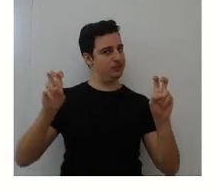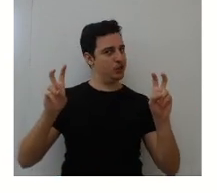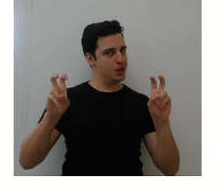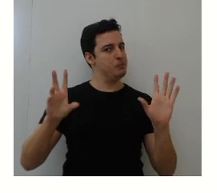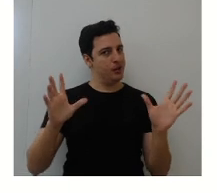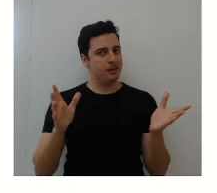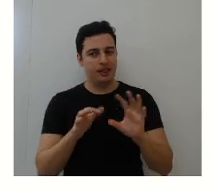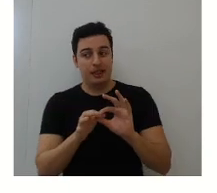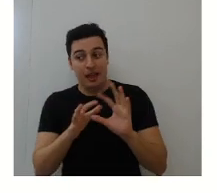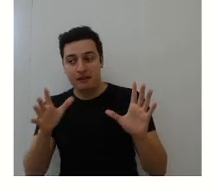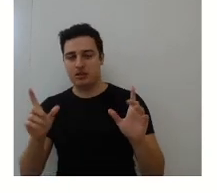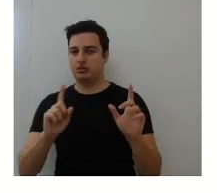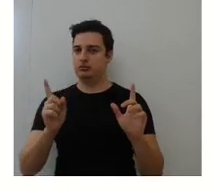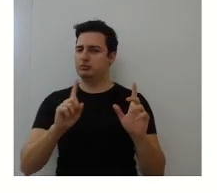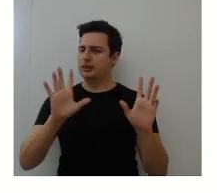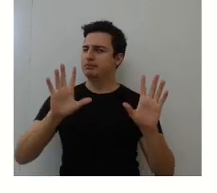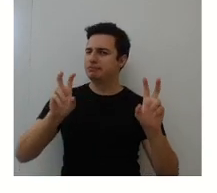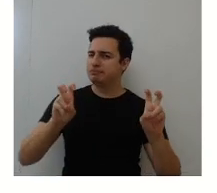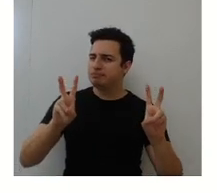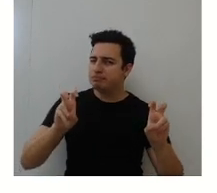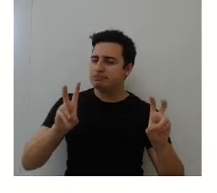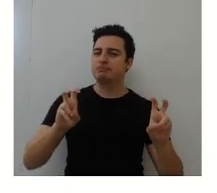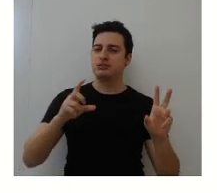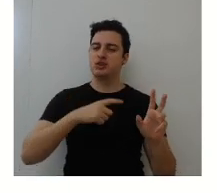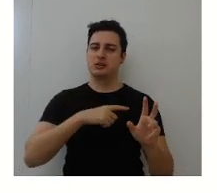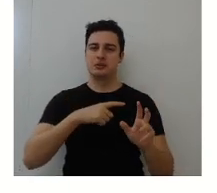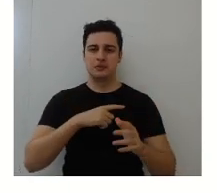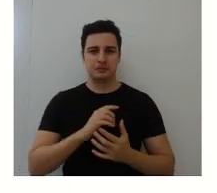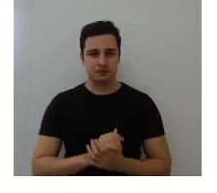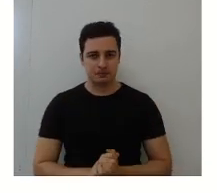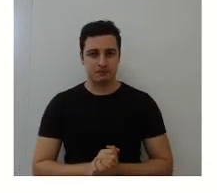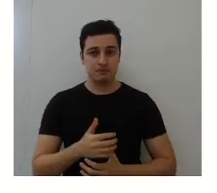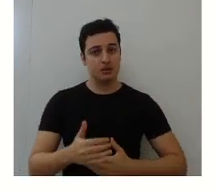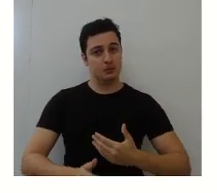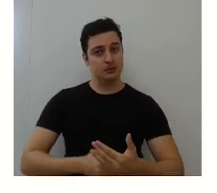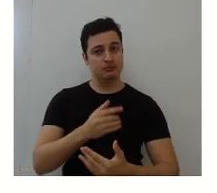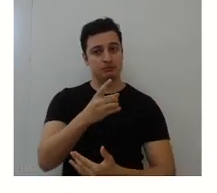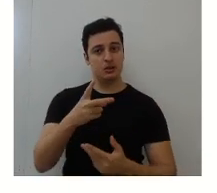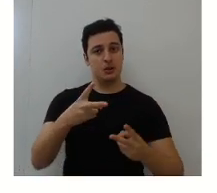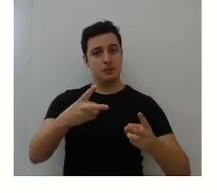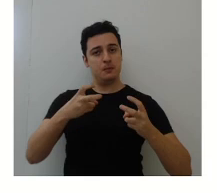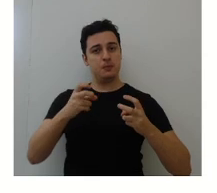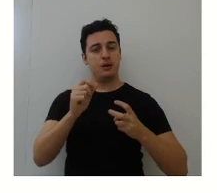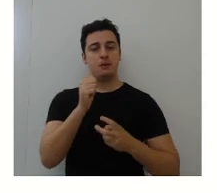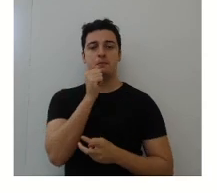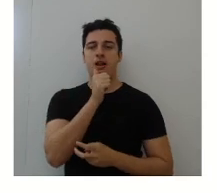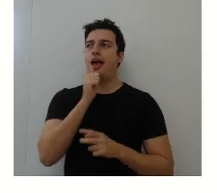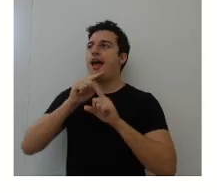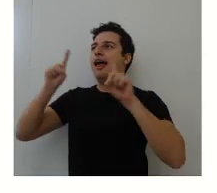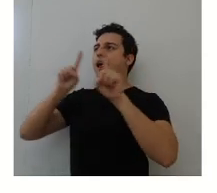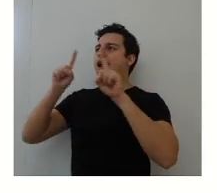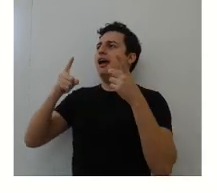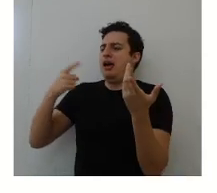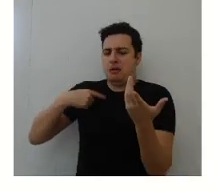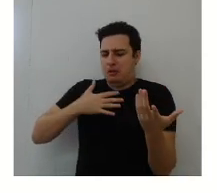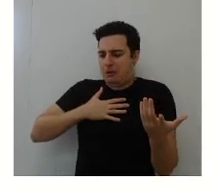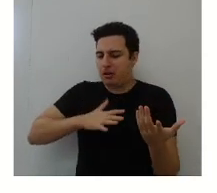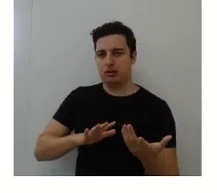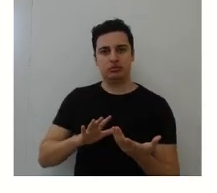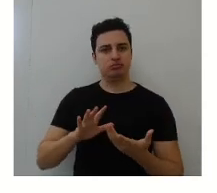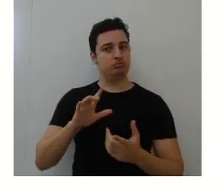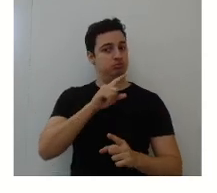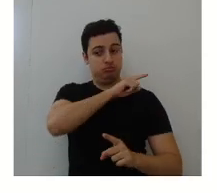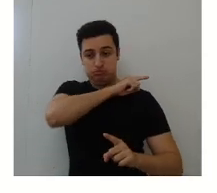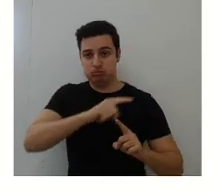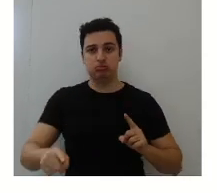Permitidas, vamos dizer assim, entre aspas. Você vai perceber também que as mulheres elas não podiam reclamar. Naquela época